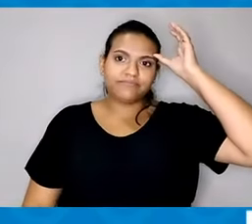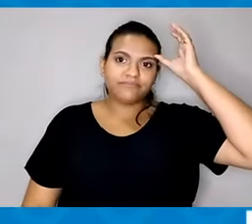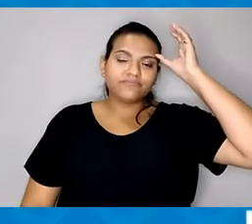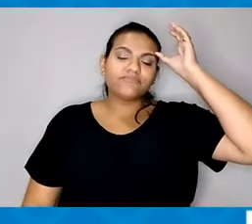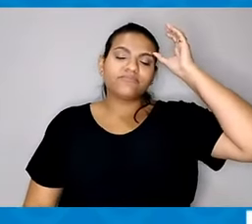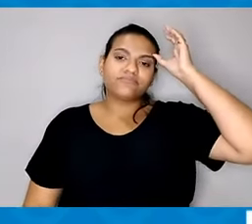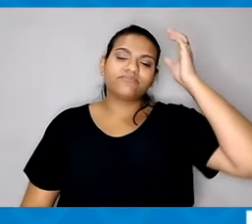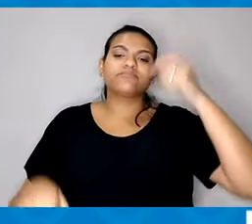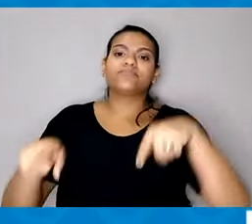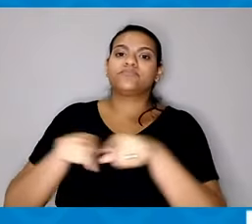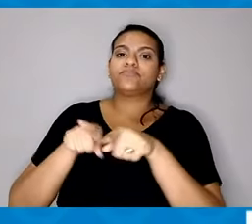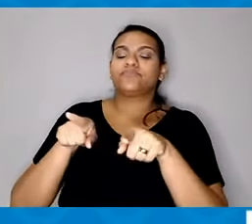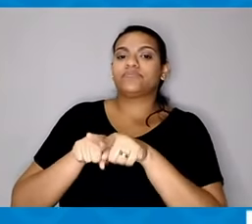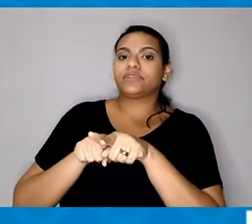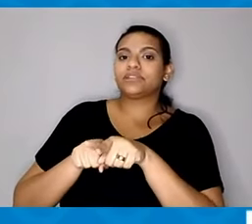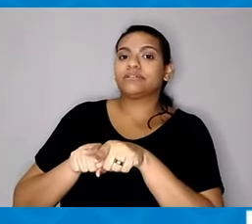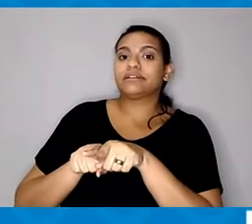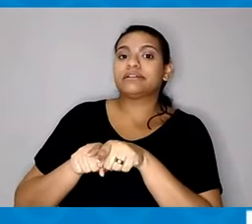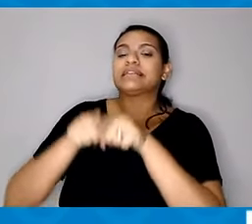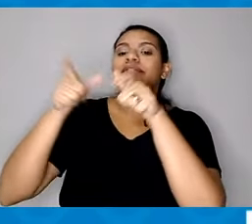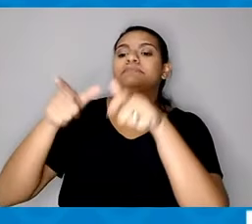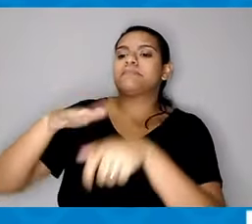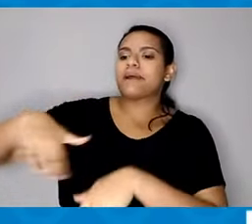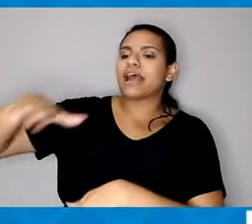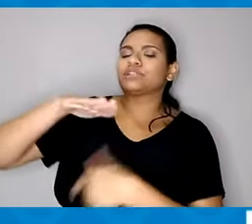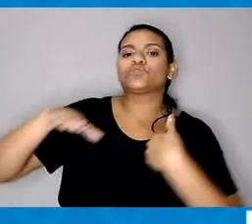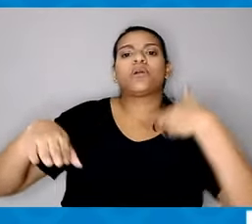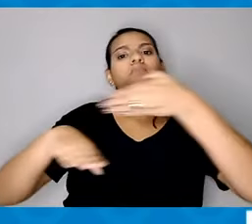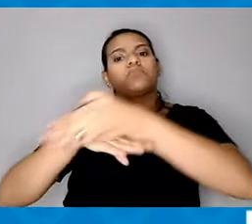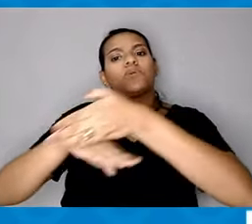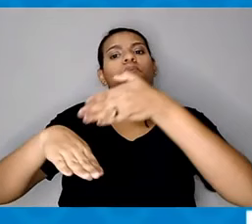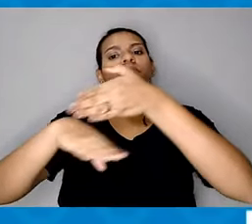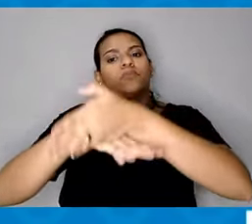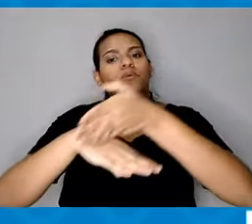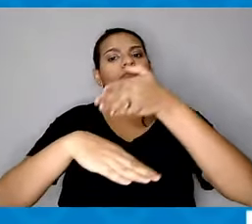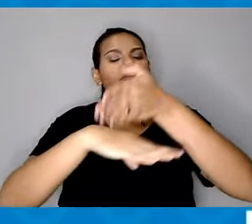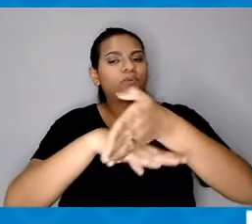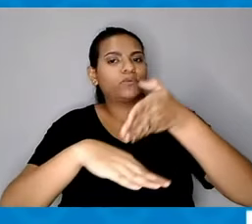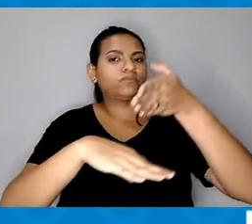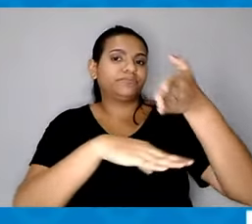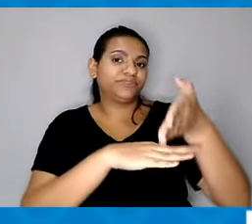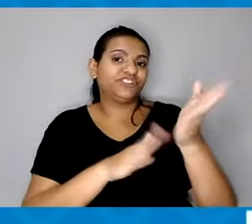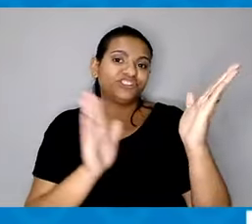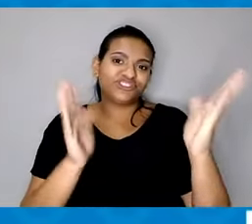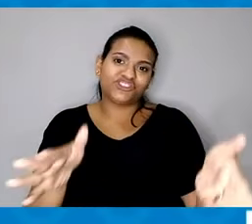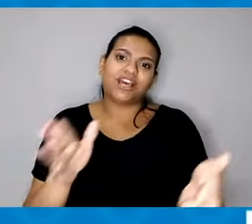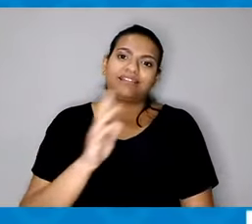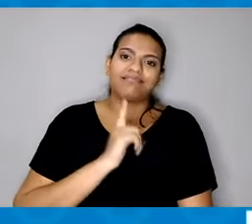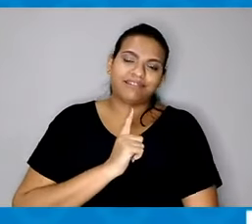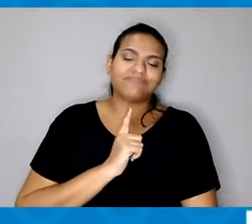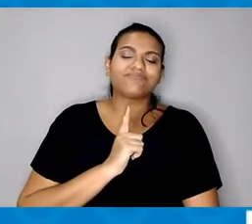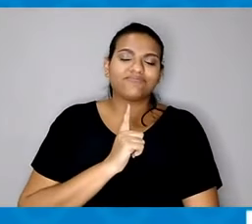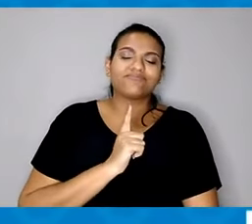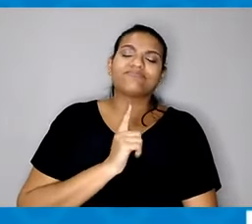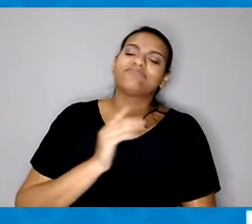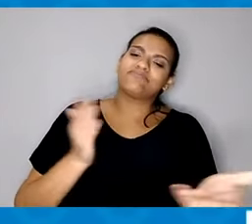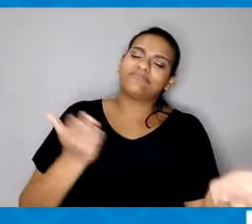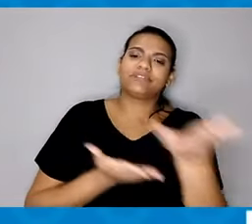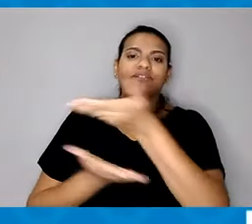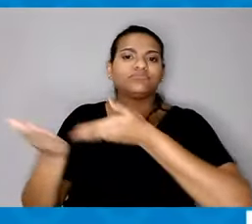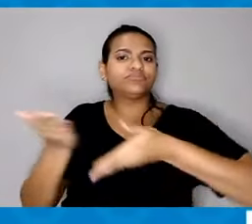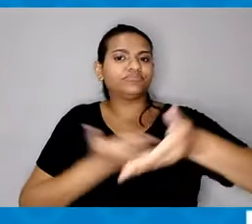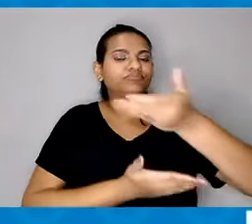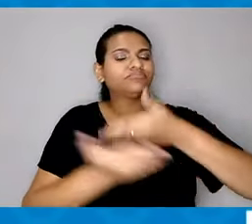se apropriar mais desses espaços públicos que hoje já existem e que podem promover essa troca e uso desses